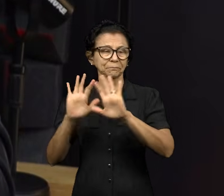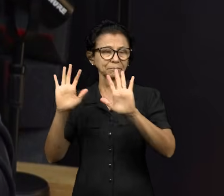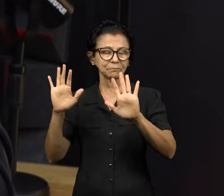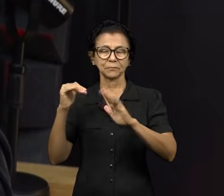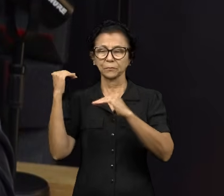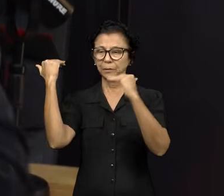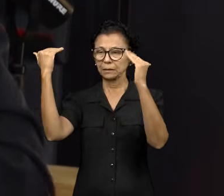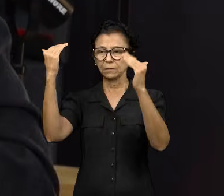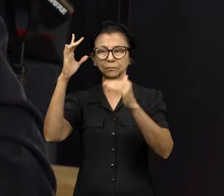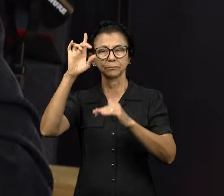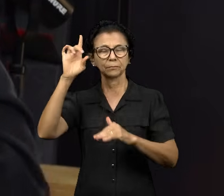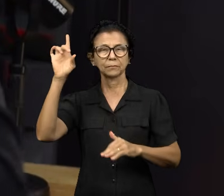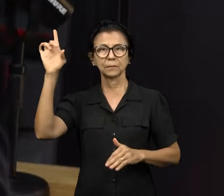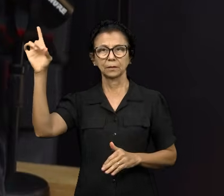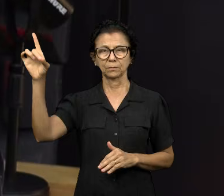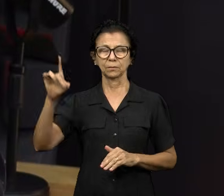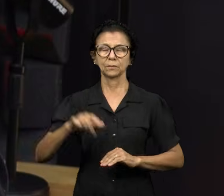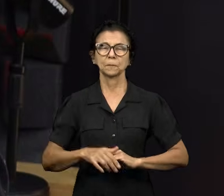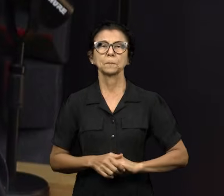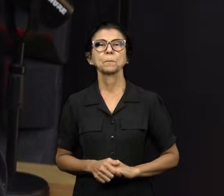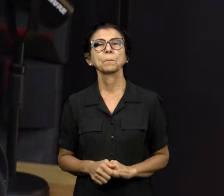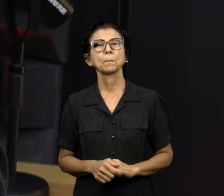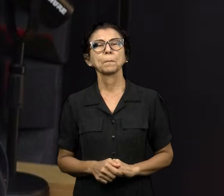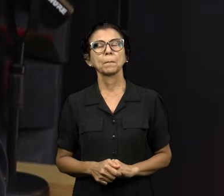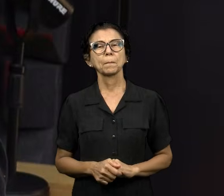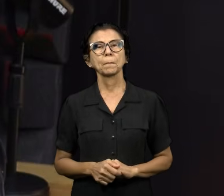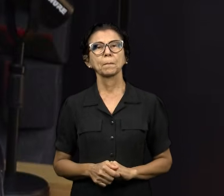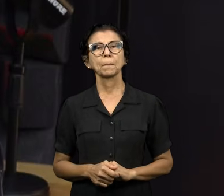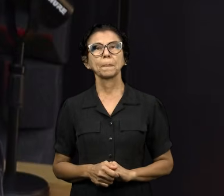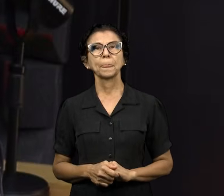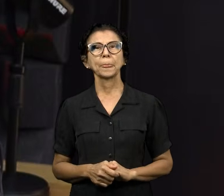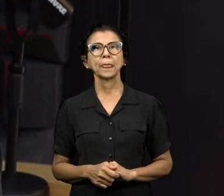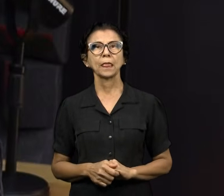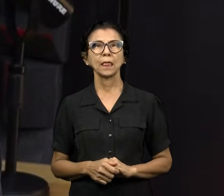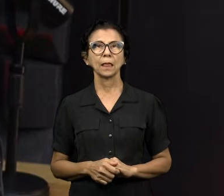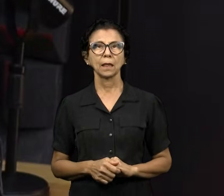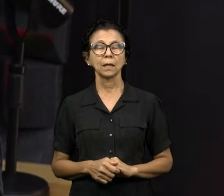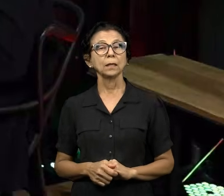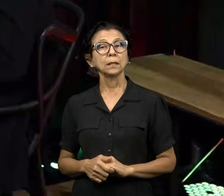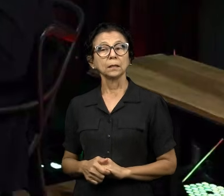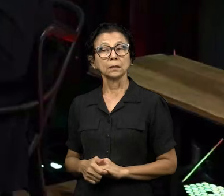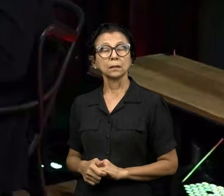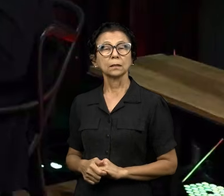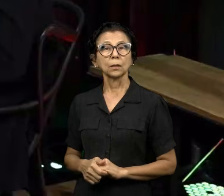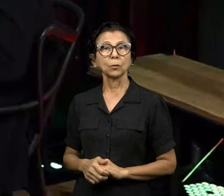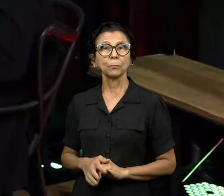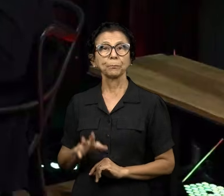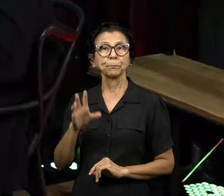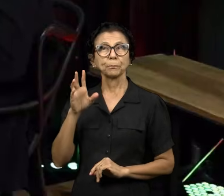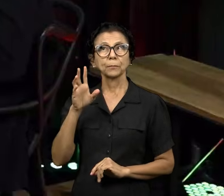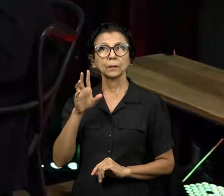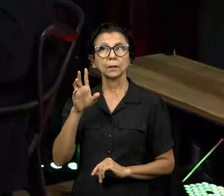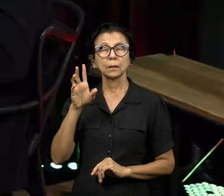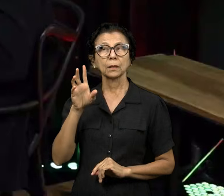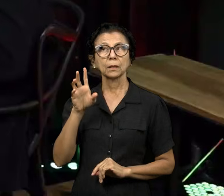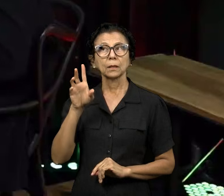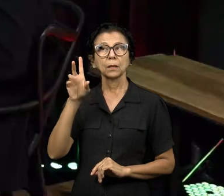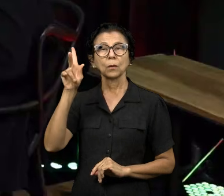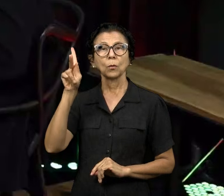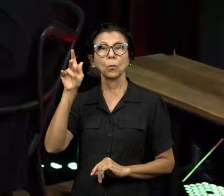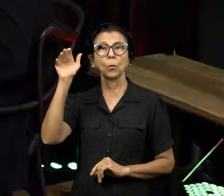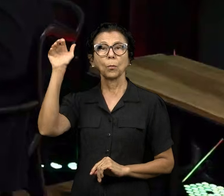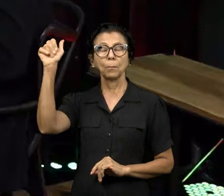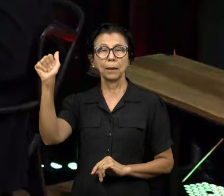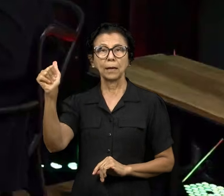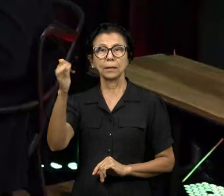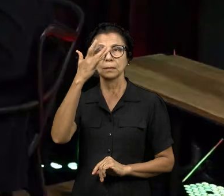salvação. Então o Senhor ele traz essa explicação no verso 21, porque ele diz assim, pois assim como o Pai ressuscita os